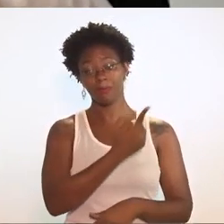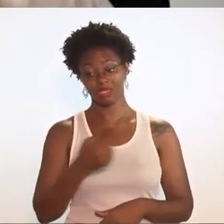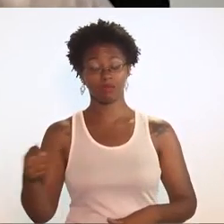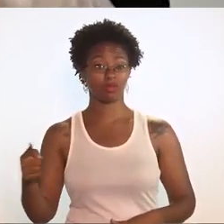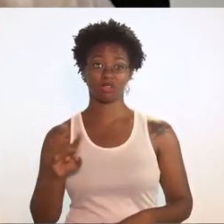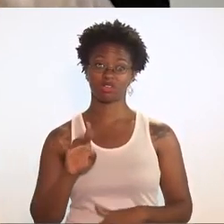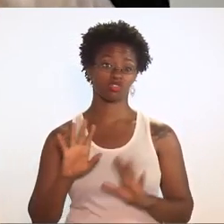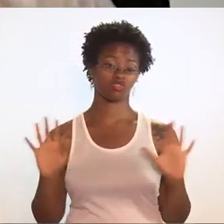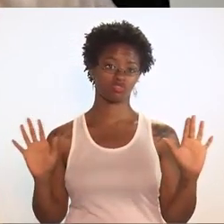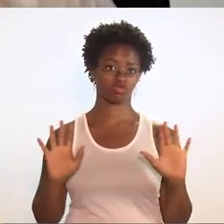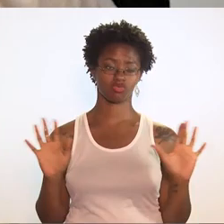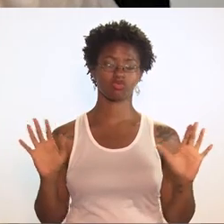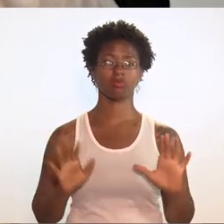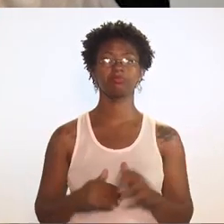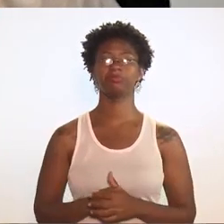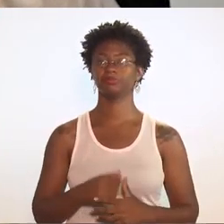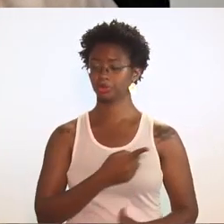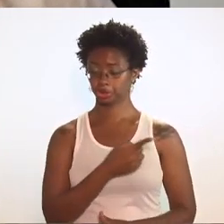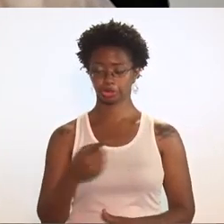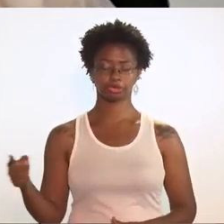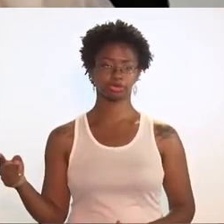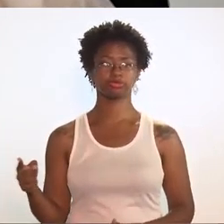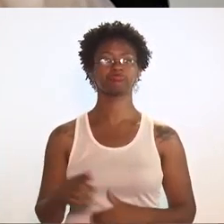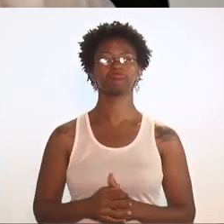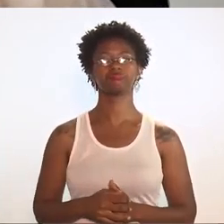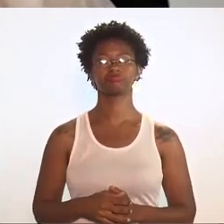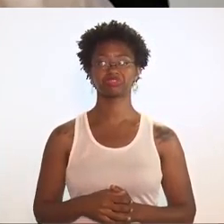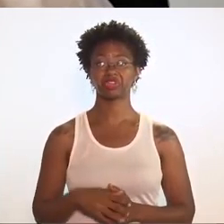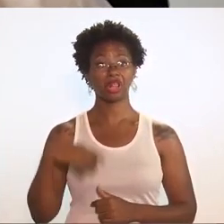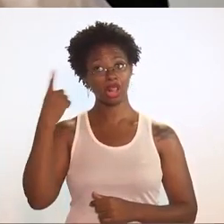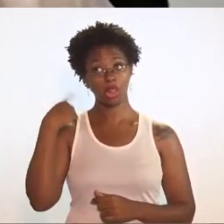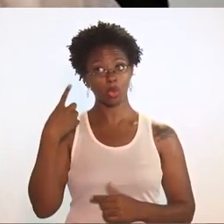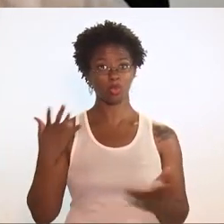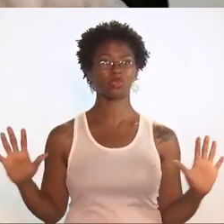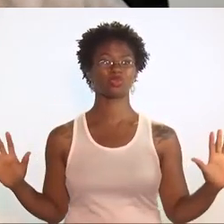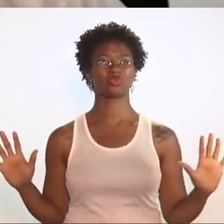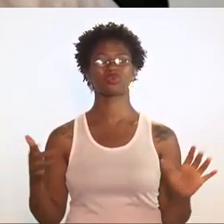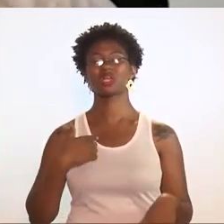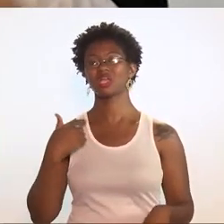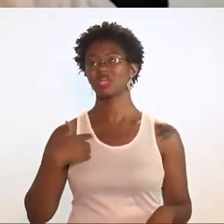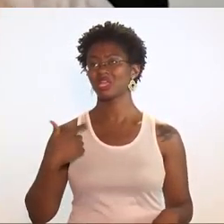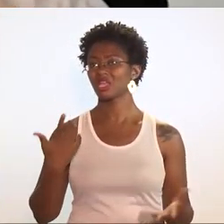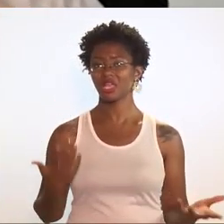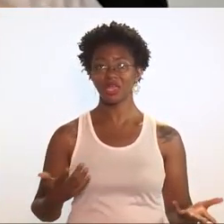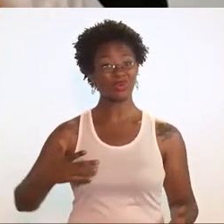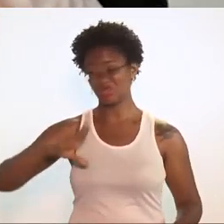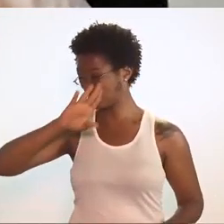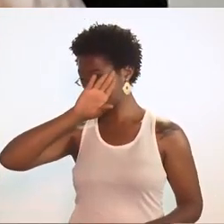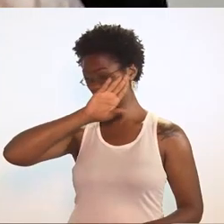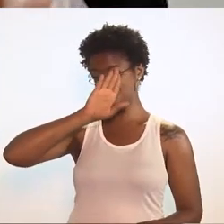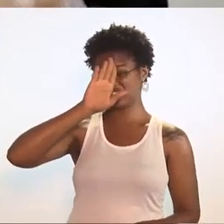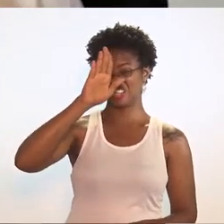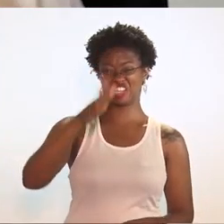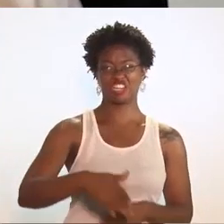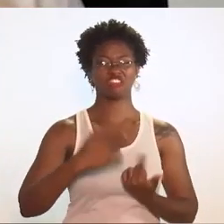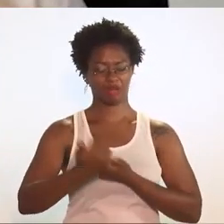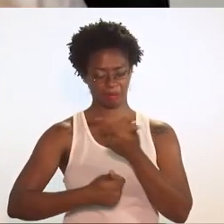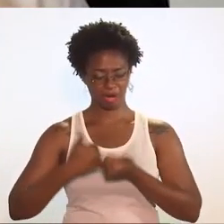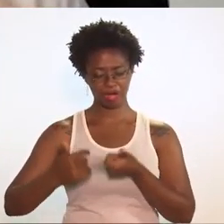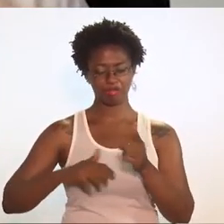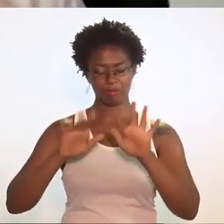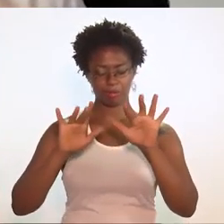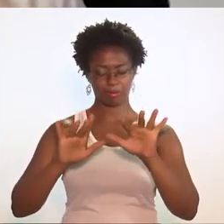uma semana. Esse foi o prazo do edital, uma semana. Foi assim, algo louco. Eu fiquei 24 por 24